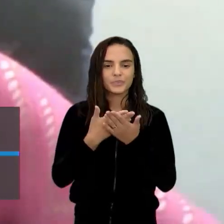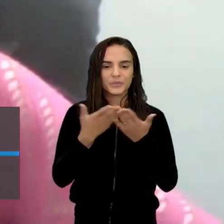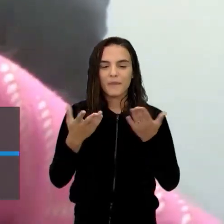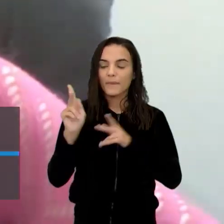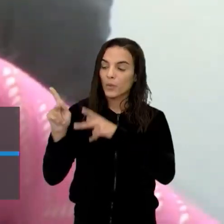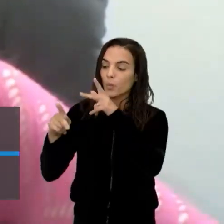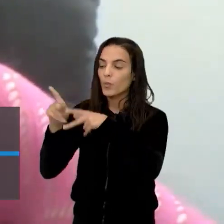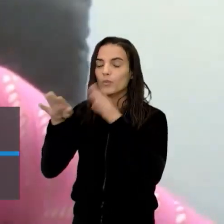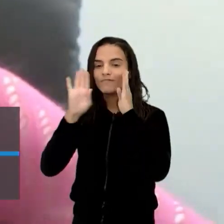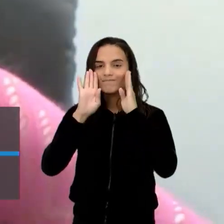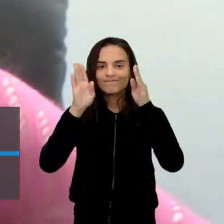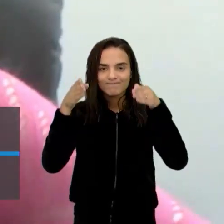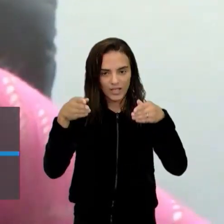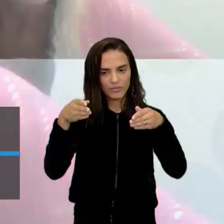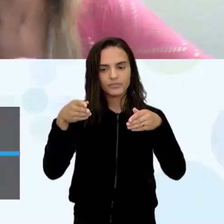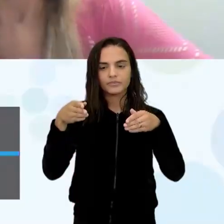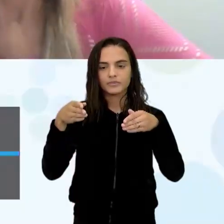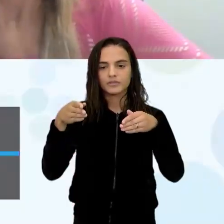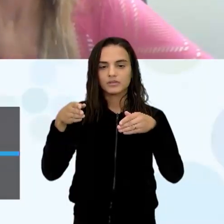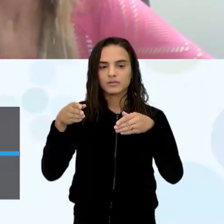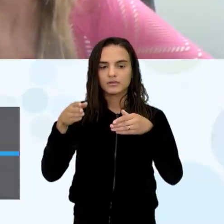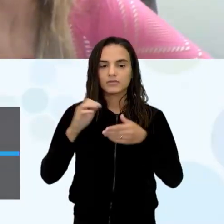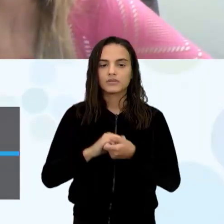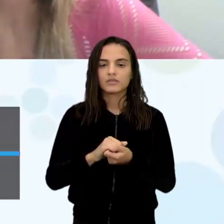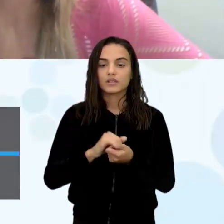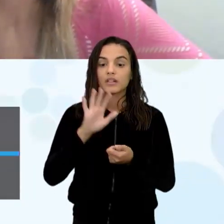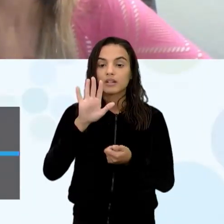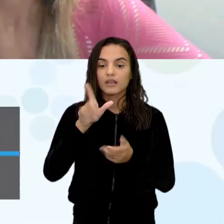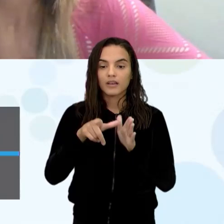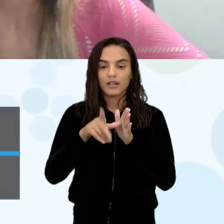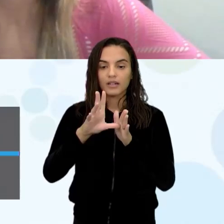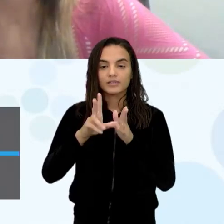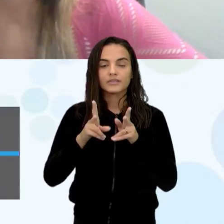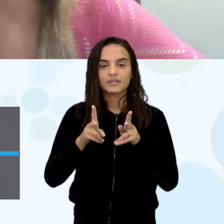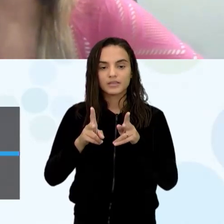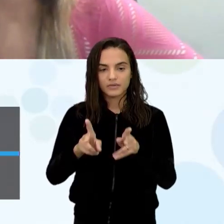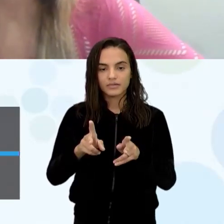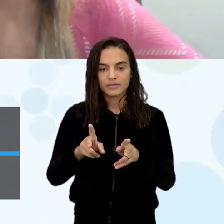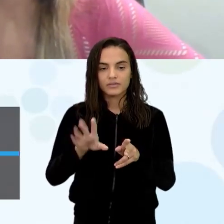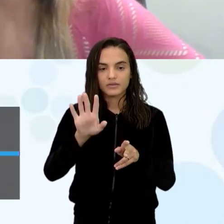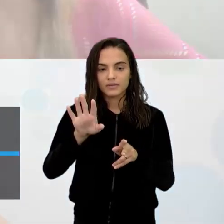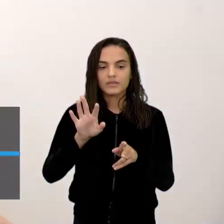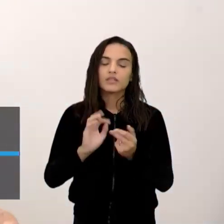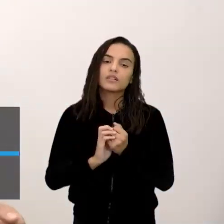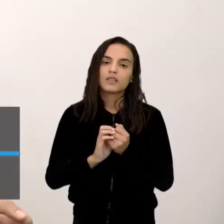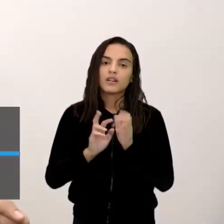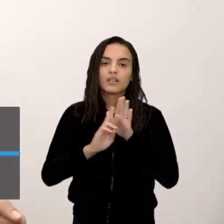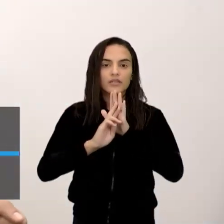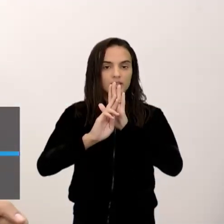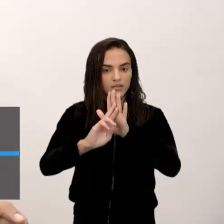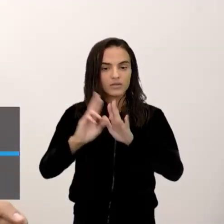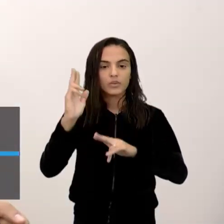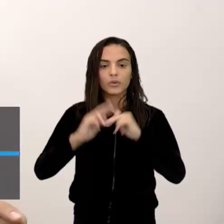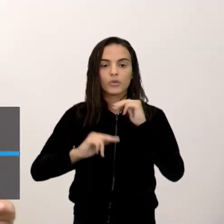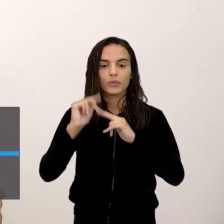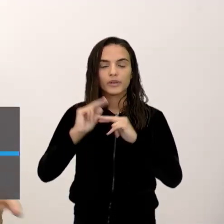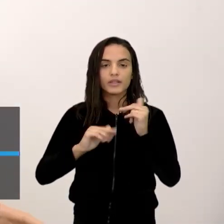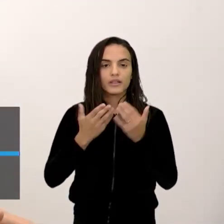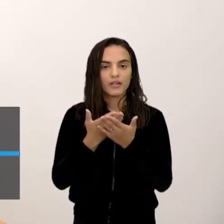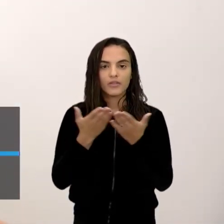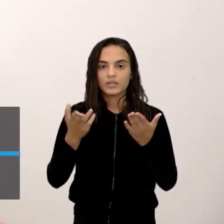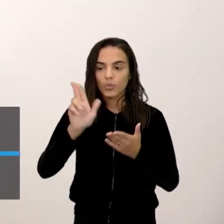pelo público-alvo, né, da educação especial? Michele, antes de você continuar, referenciando os materiais que